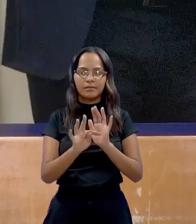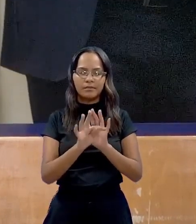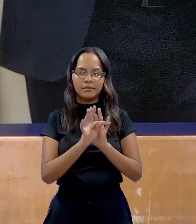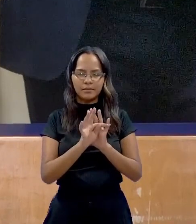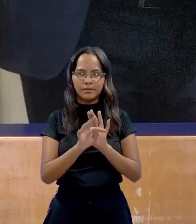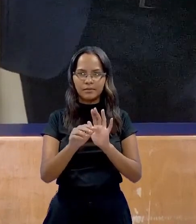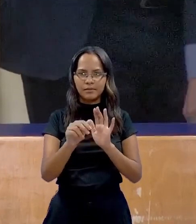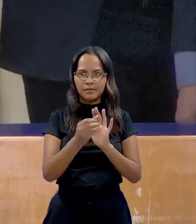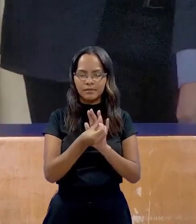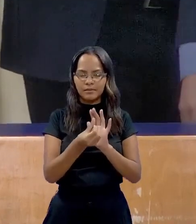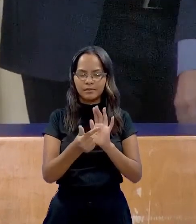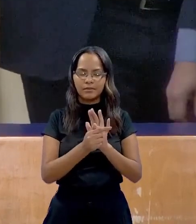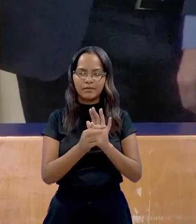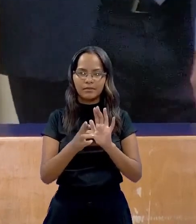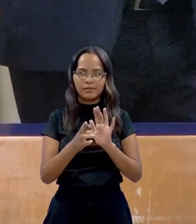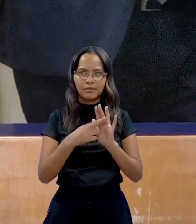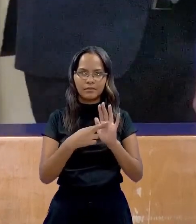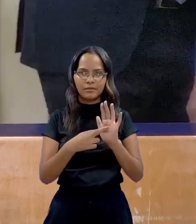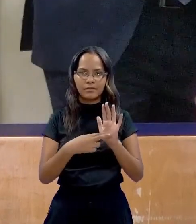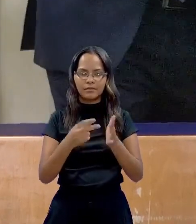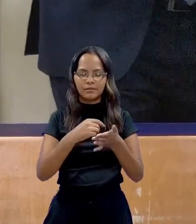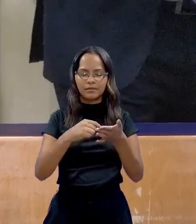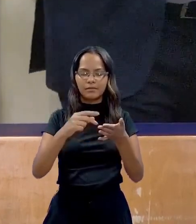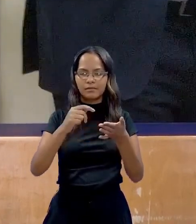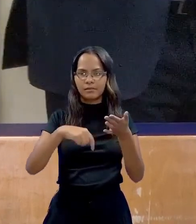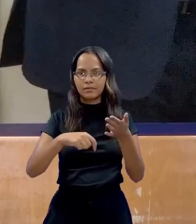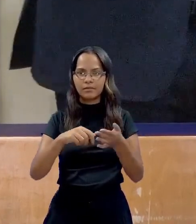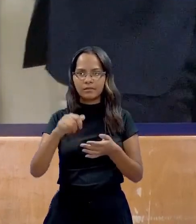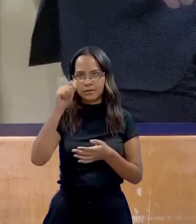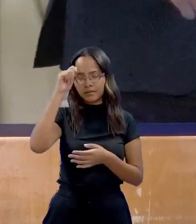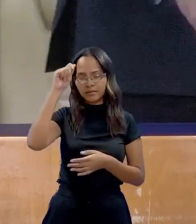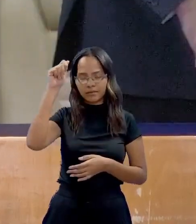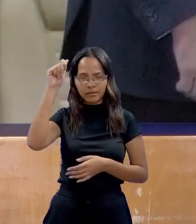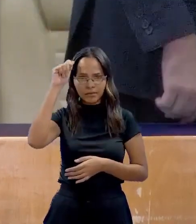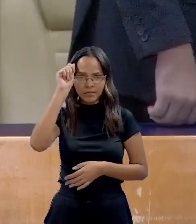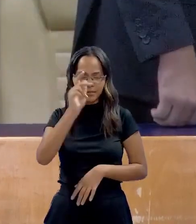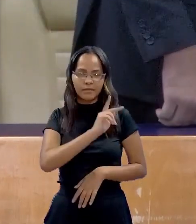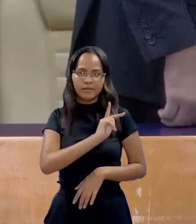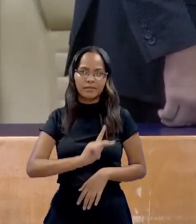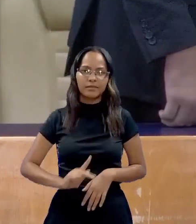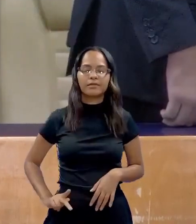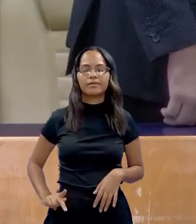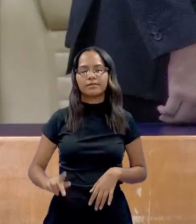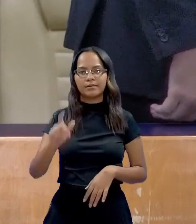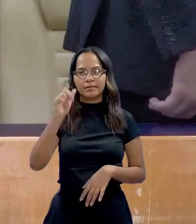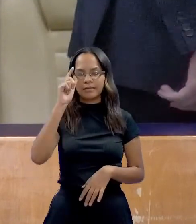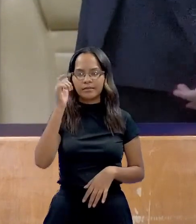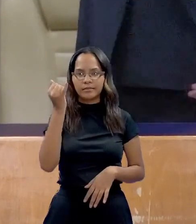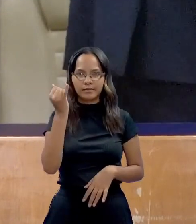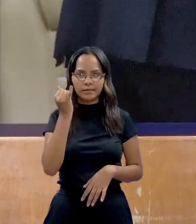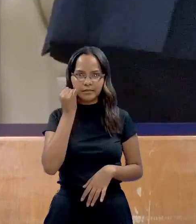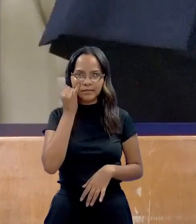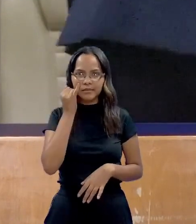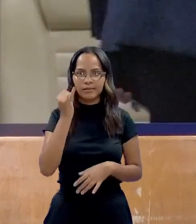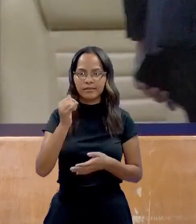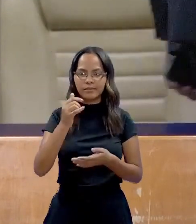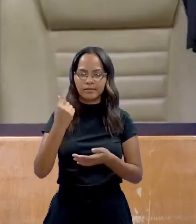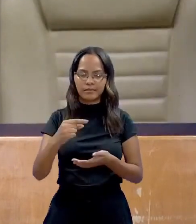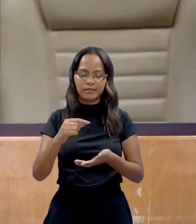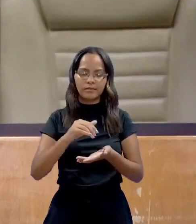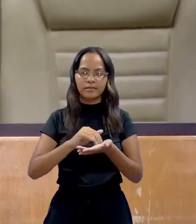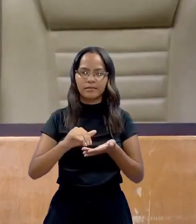Regimento Interno, sendo assinada pelos vereadores Anselmo Pereira, presidente em exercício, vereador Isaías Ribeiro, primeiro